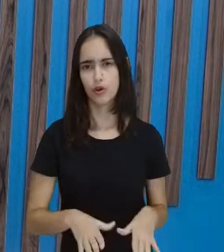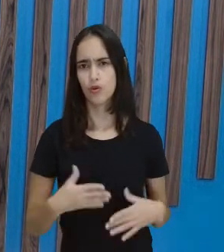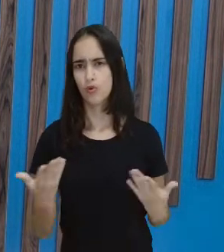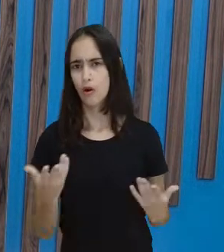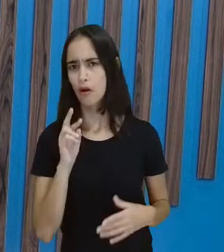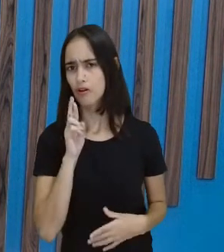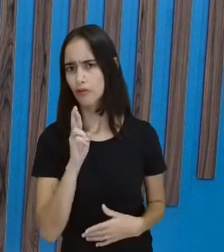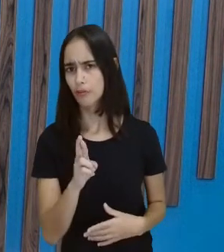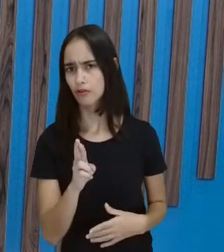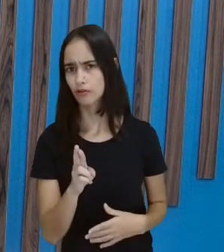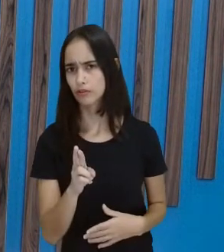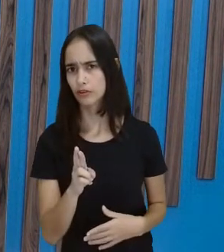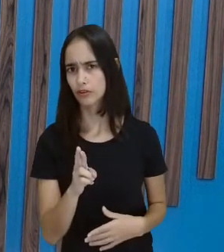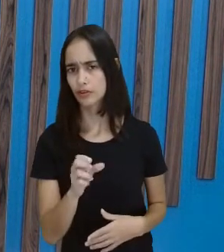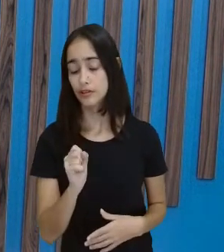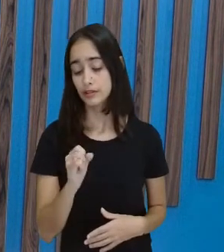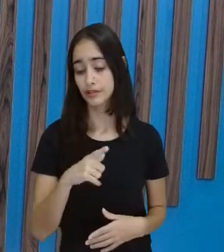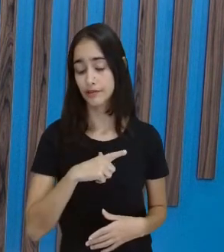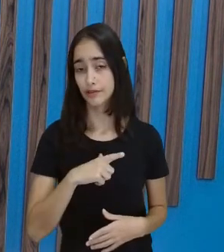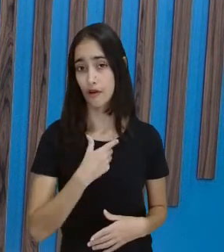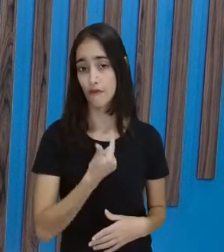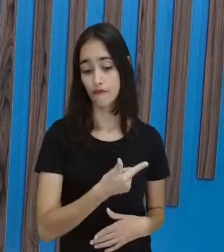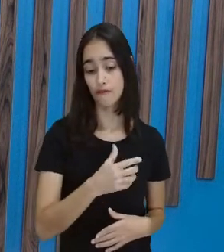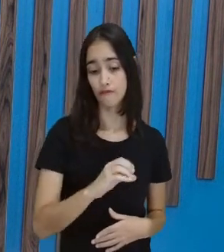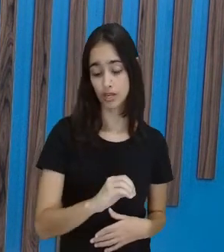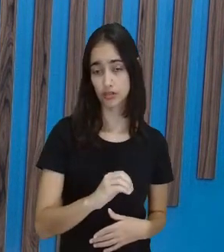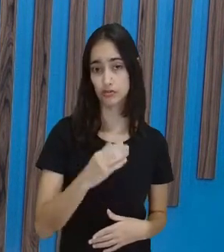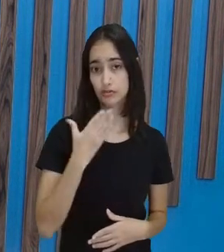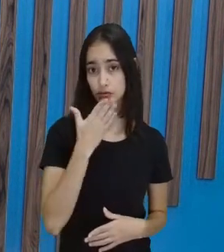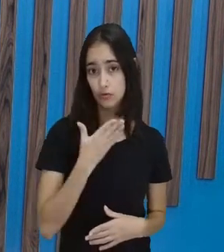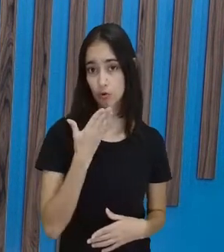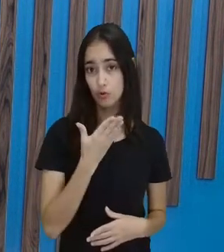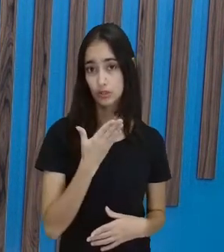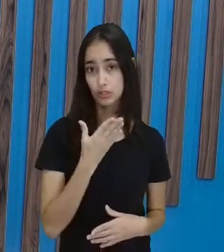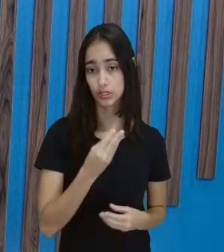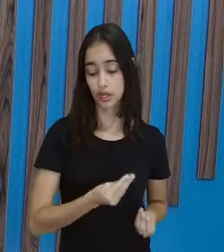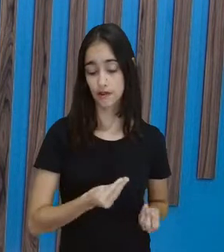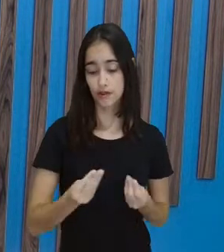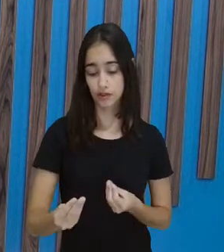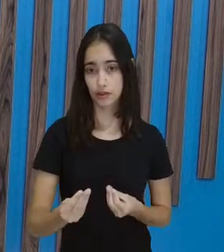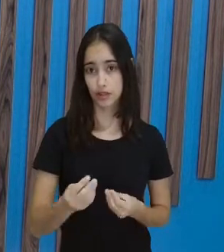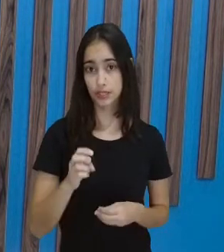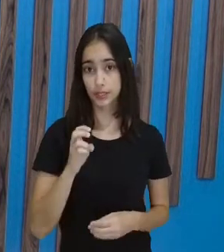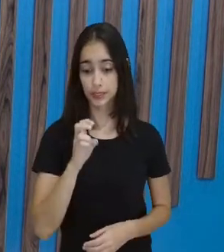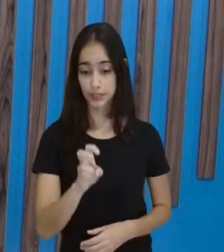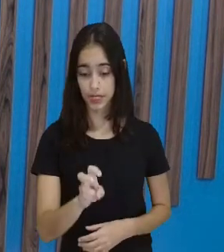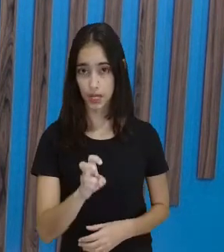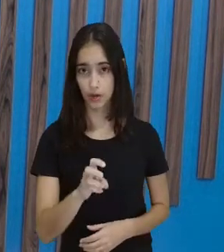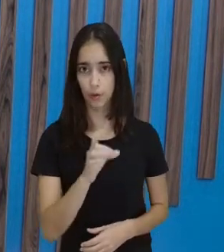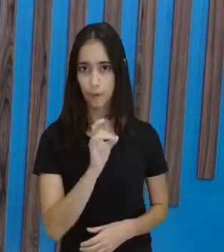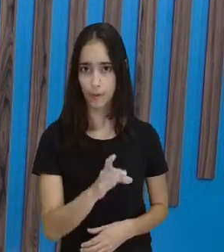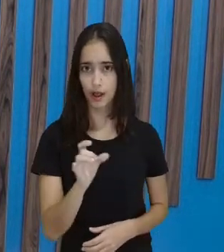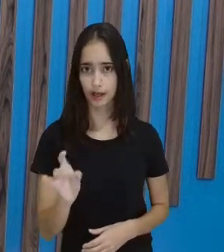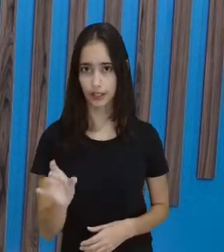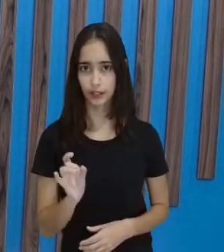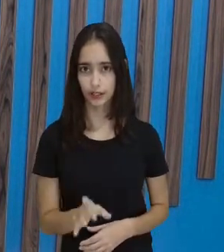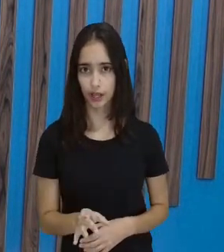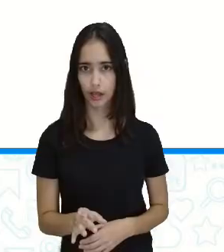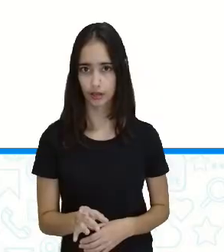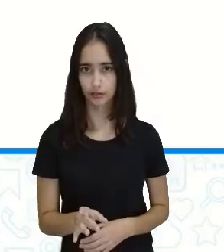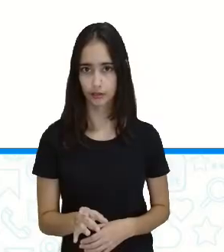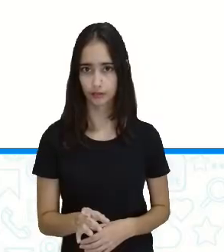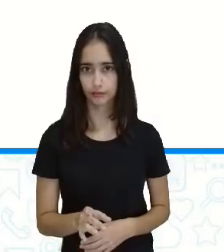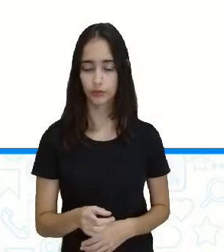tinha 20 e queria dar 5 bombons para cada, o sinal da divisão, a gente tem esse sinal aqui,